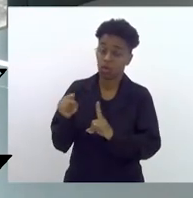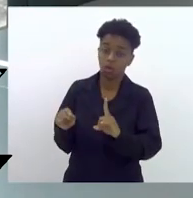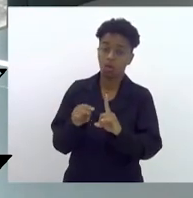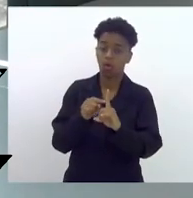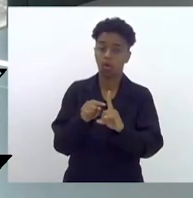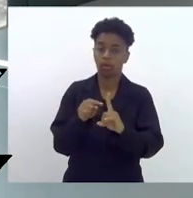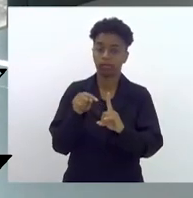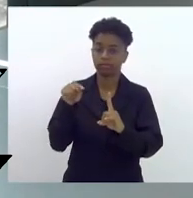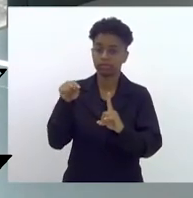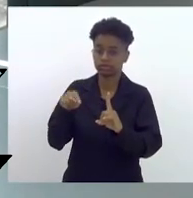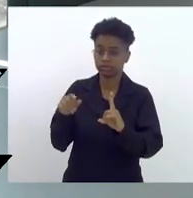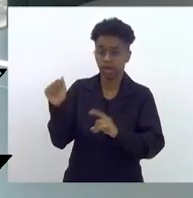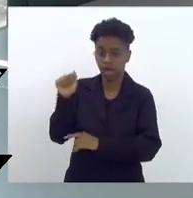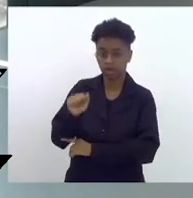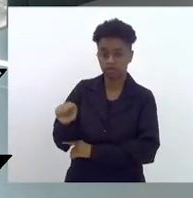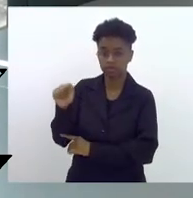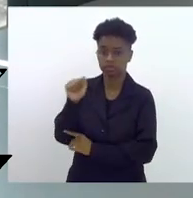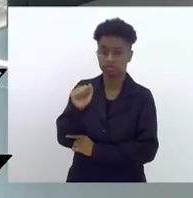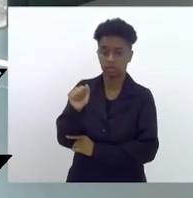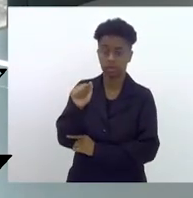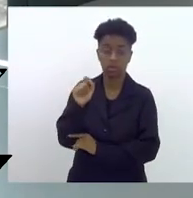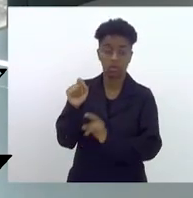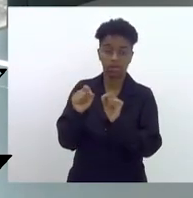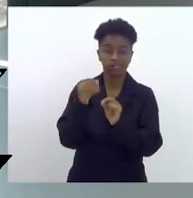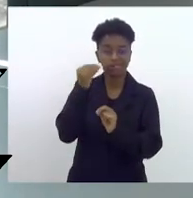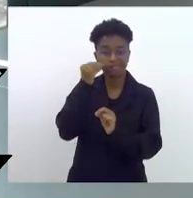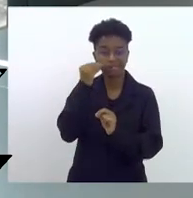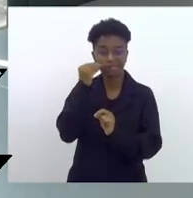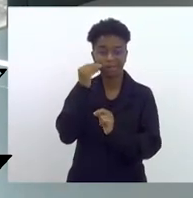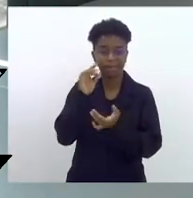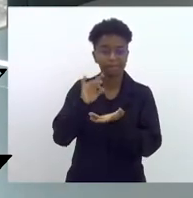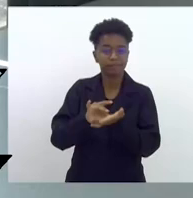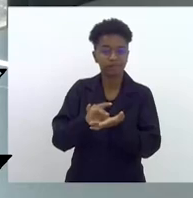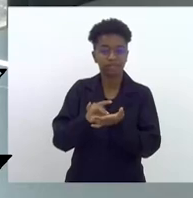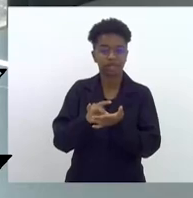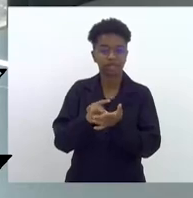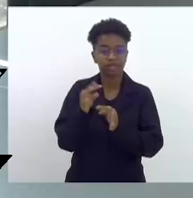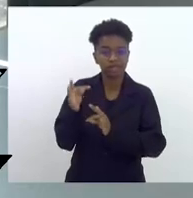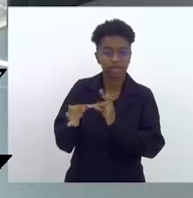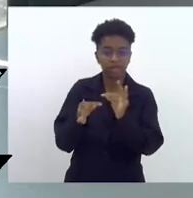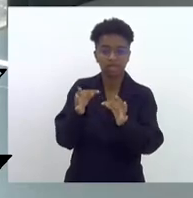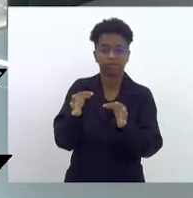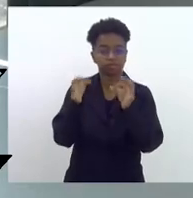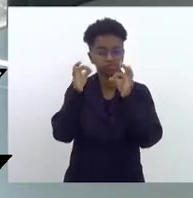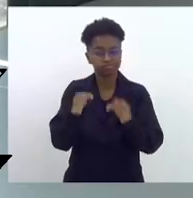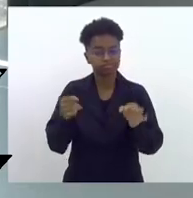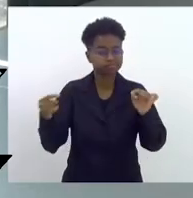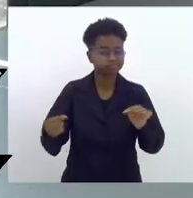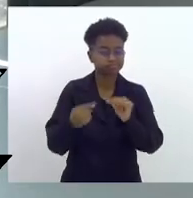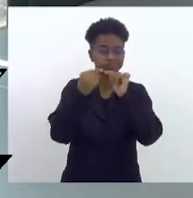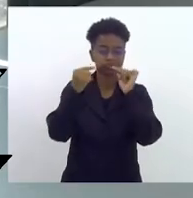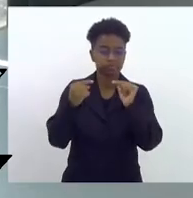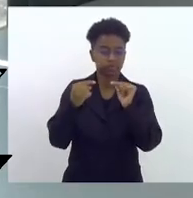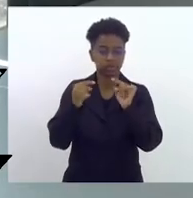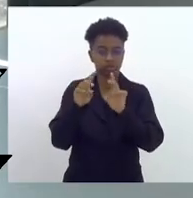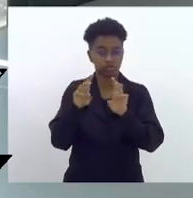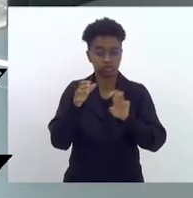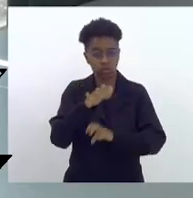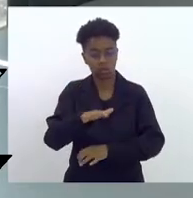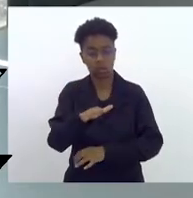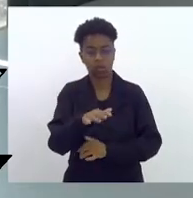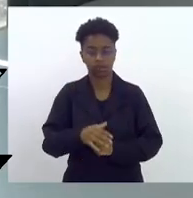dessas associações É no sentido de dar um tratamento mais veemente mais específico sobre a matéria